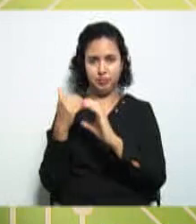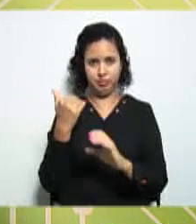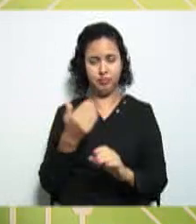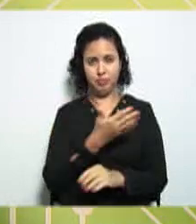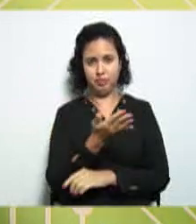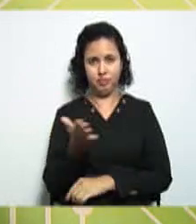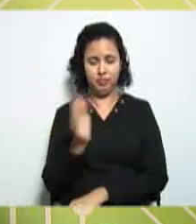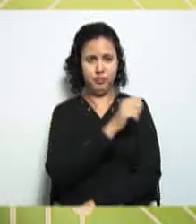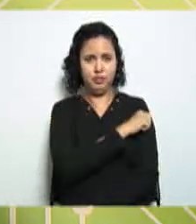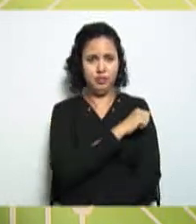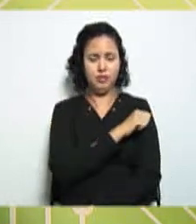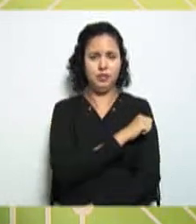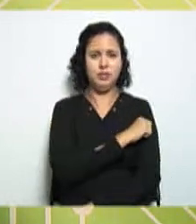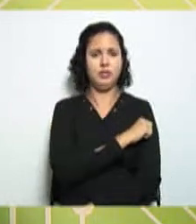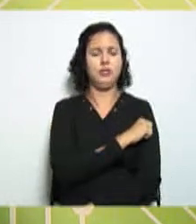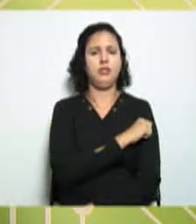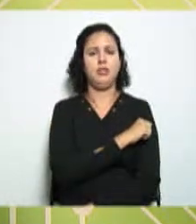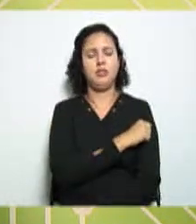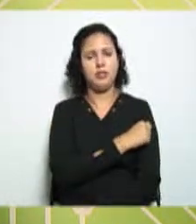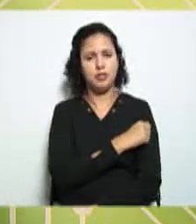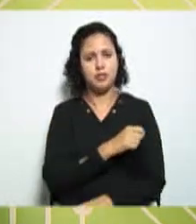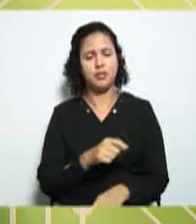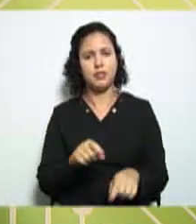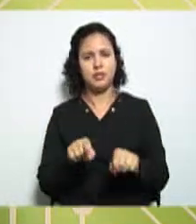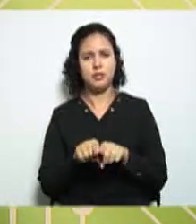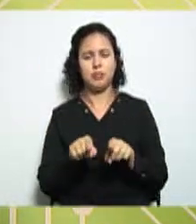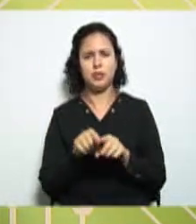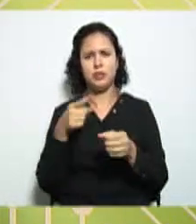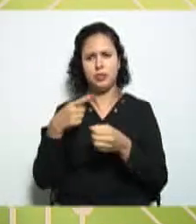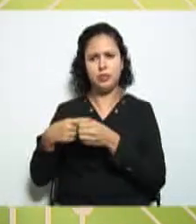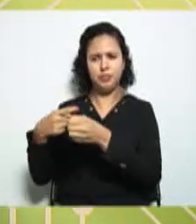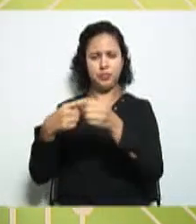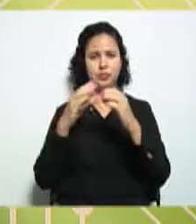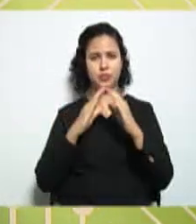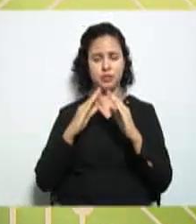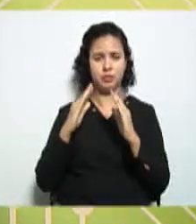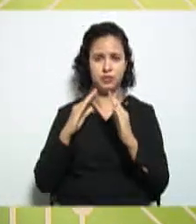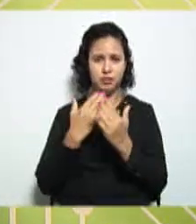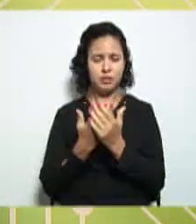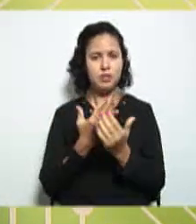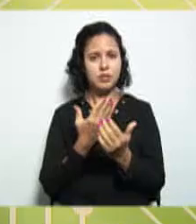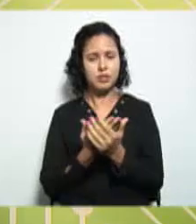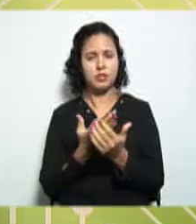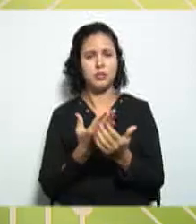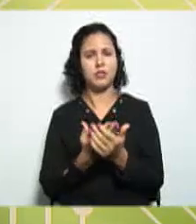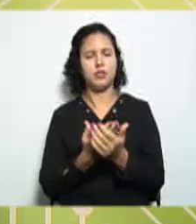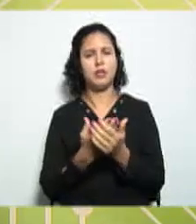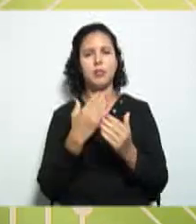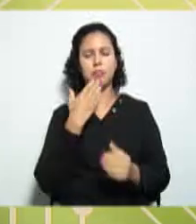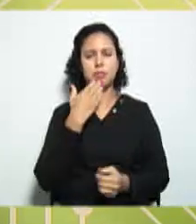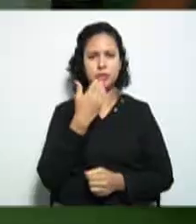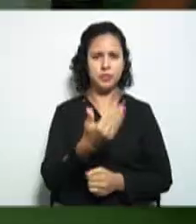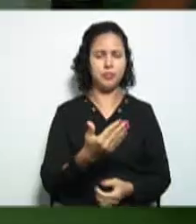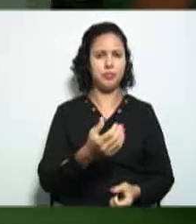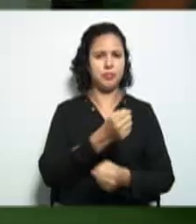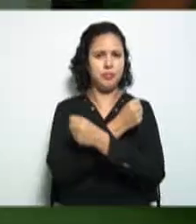de vocês, né, daquelas localidades, das escolas que solicitaram o nosso abraço, né,